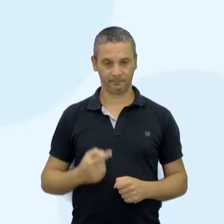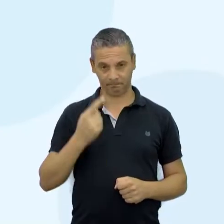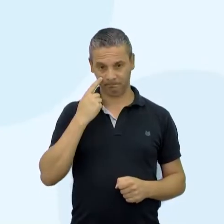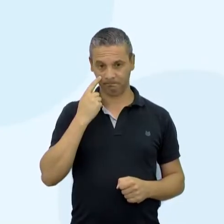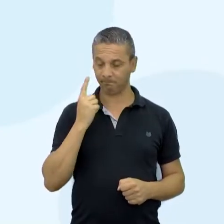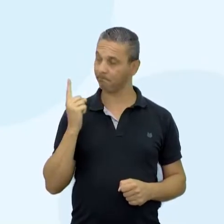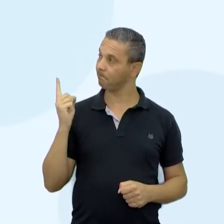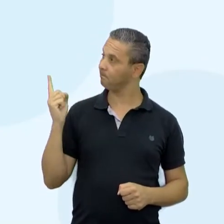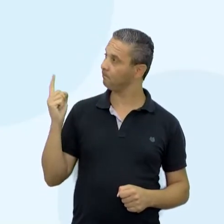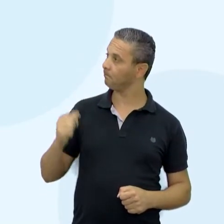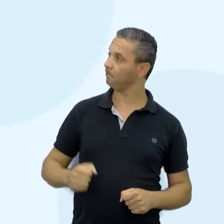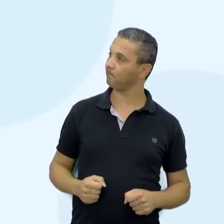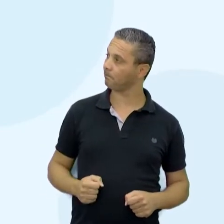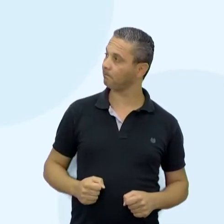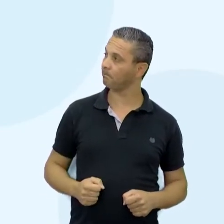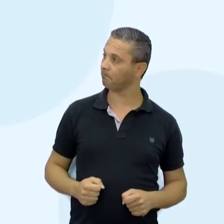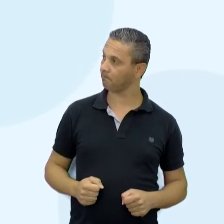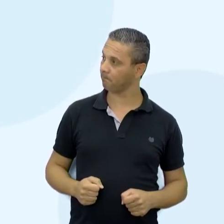As despesas